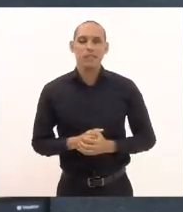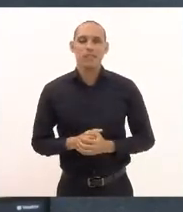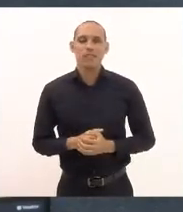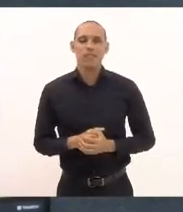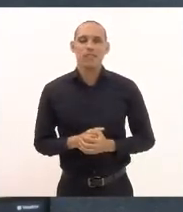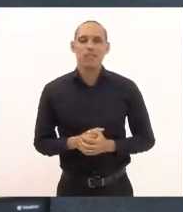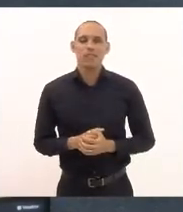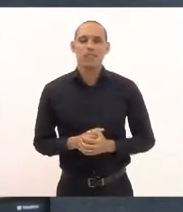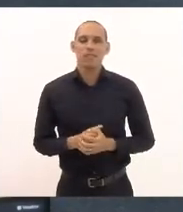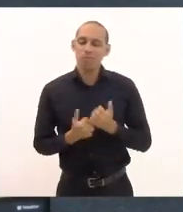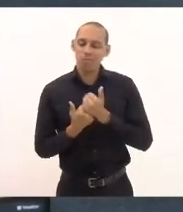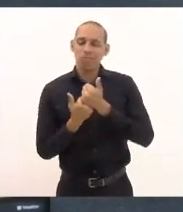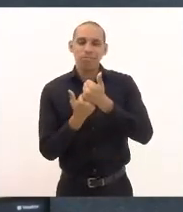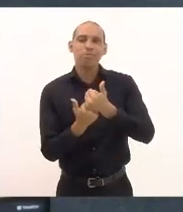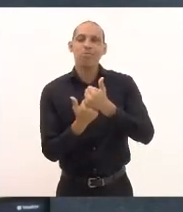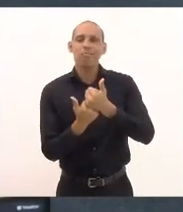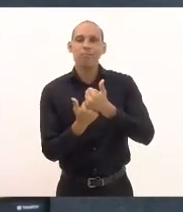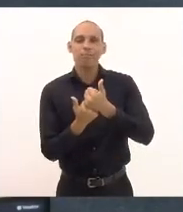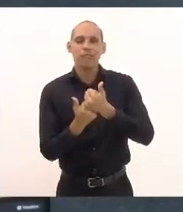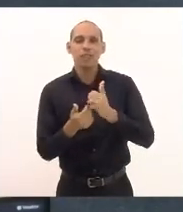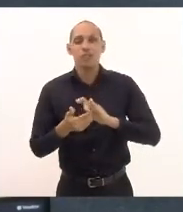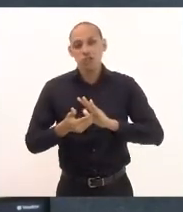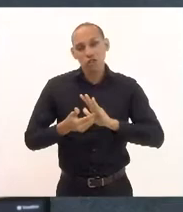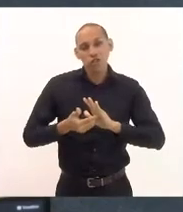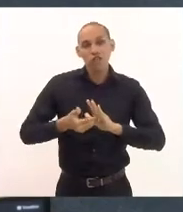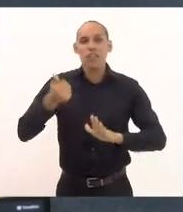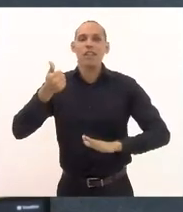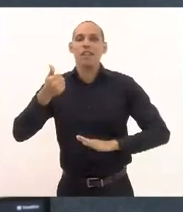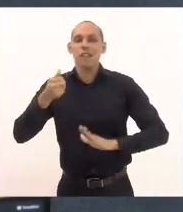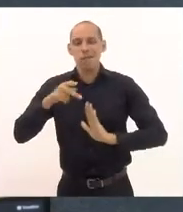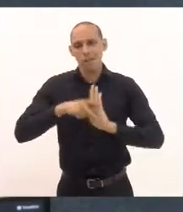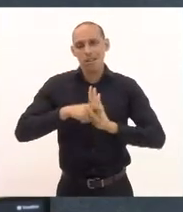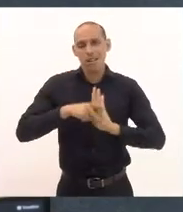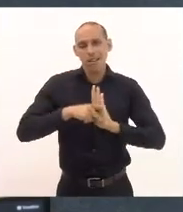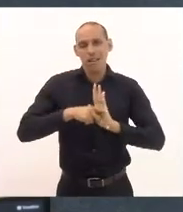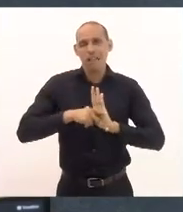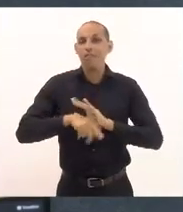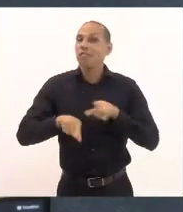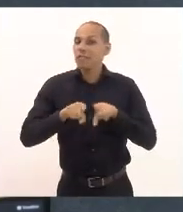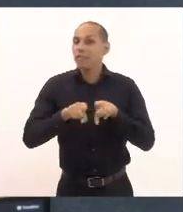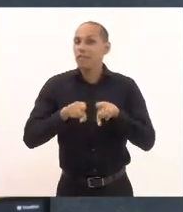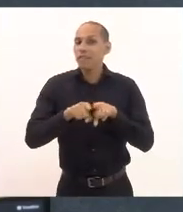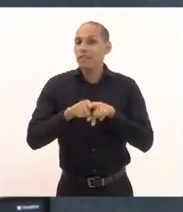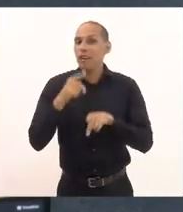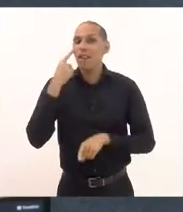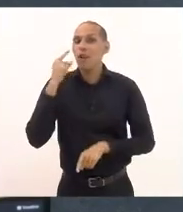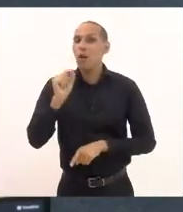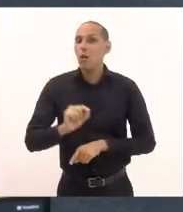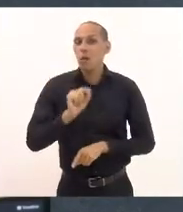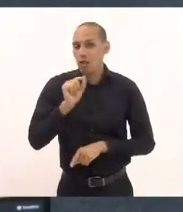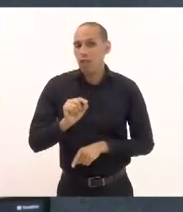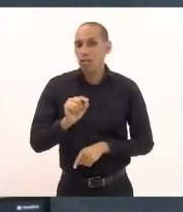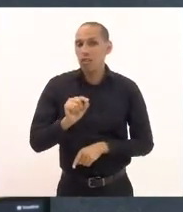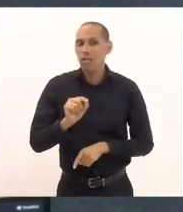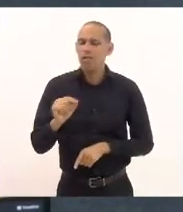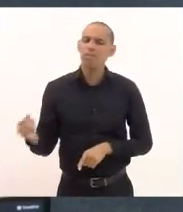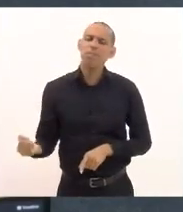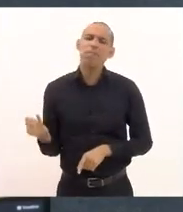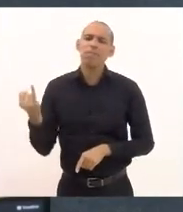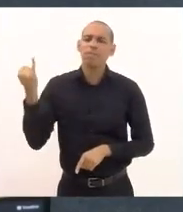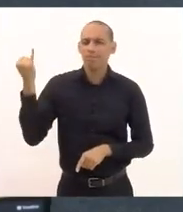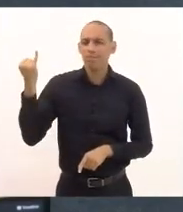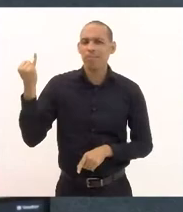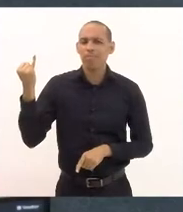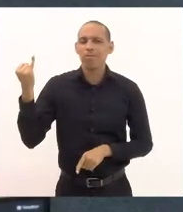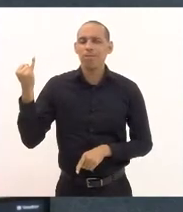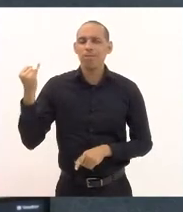a nossa contribuição para a retirada desse projeto, mas também visando aí a importância da gente colher